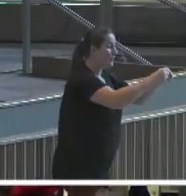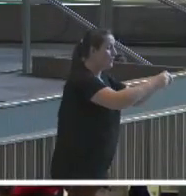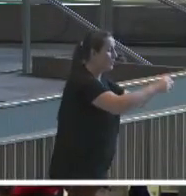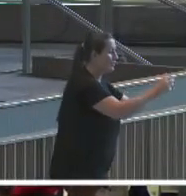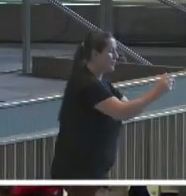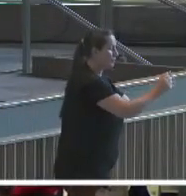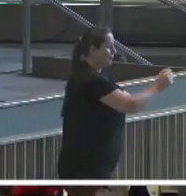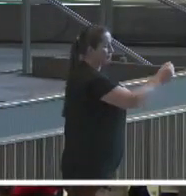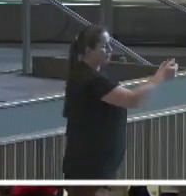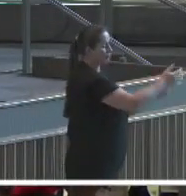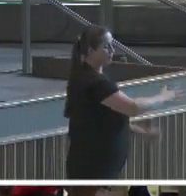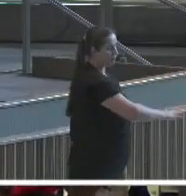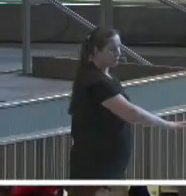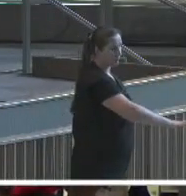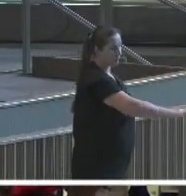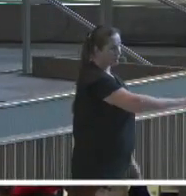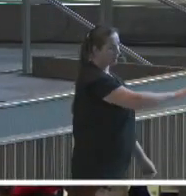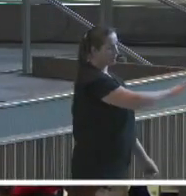vocês.